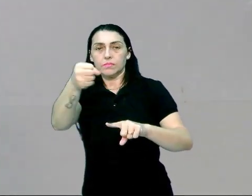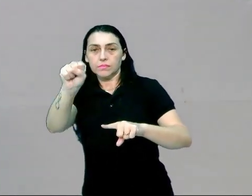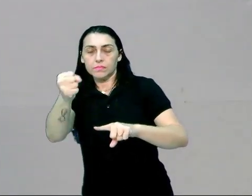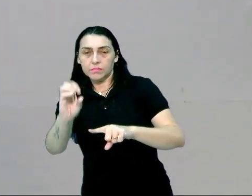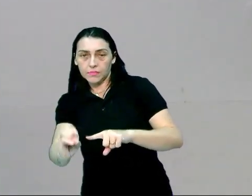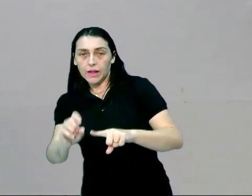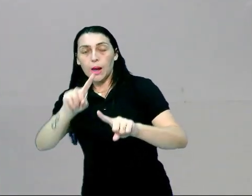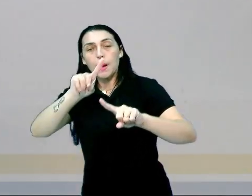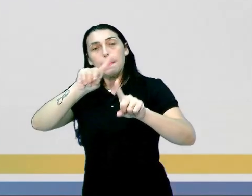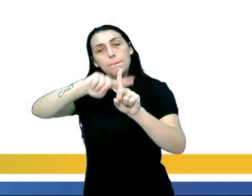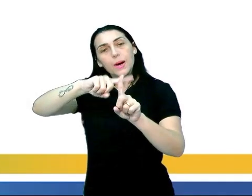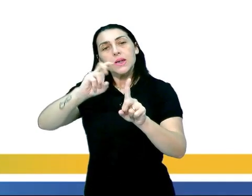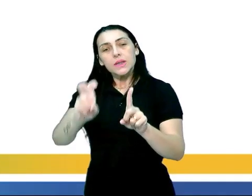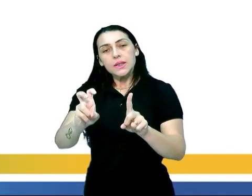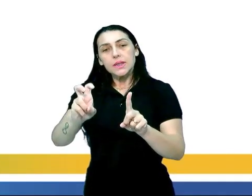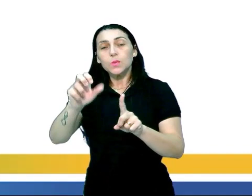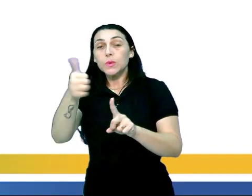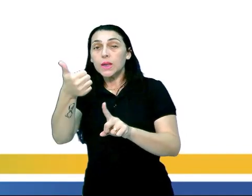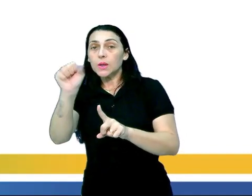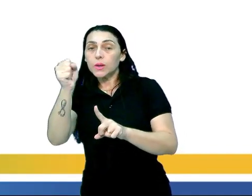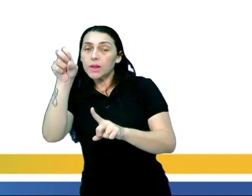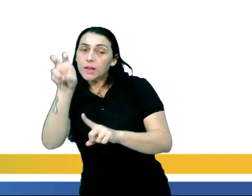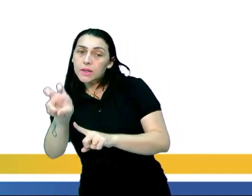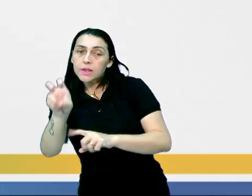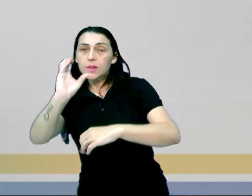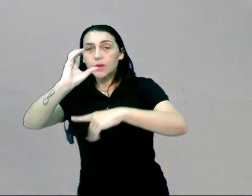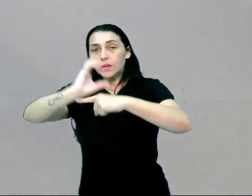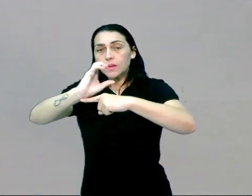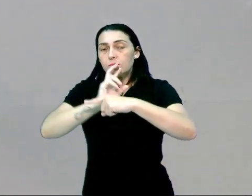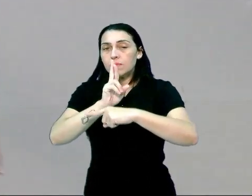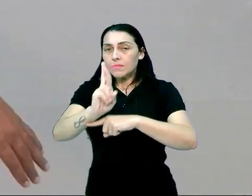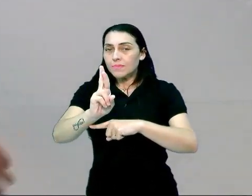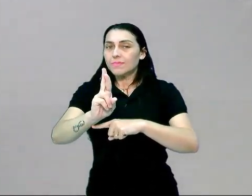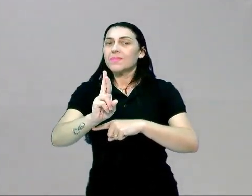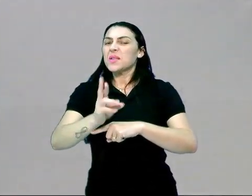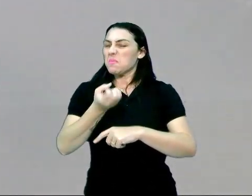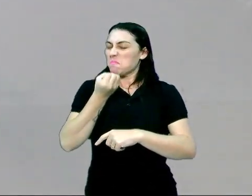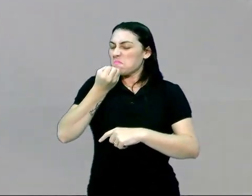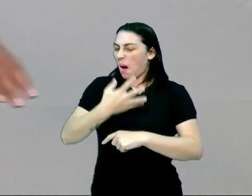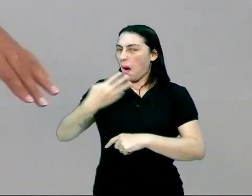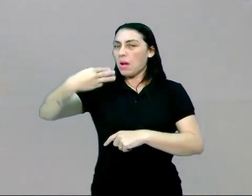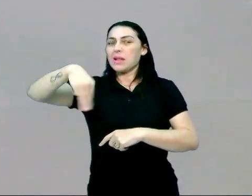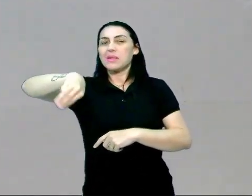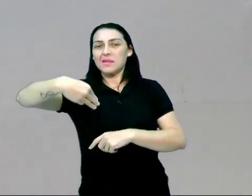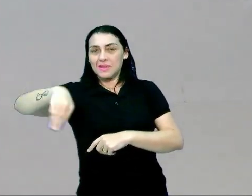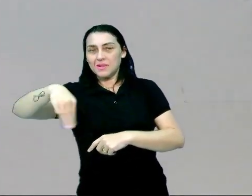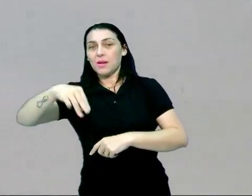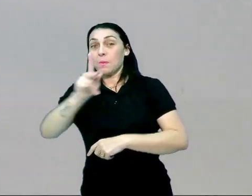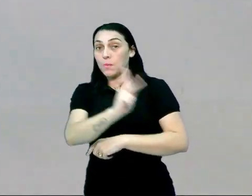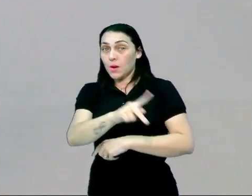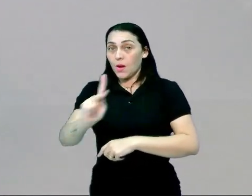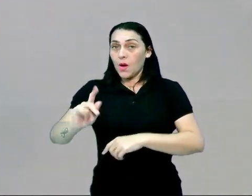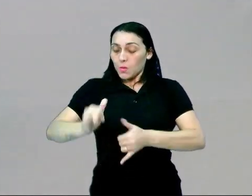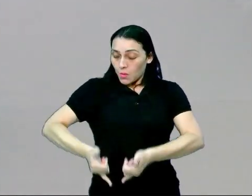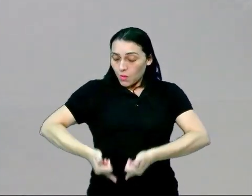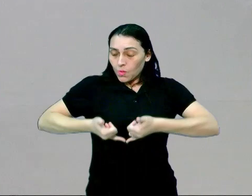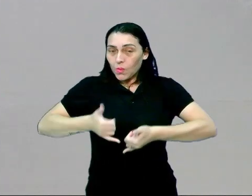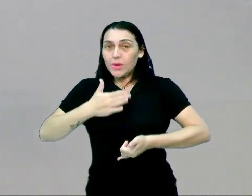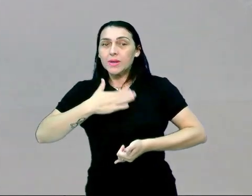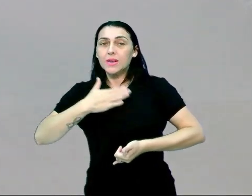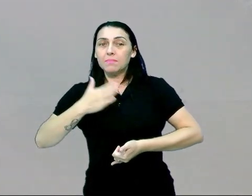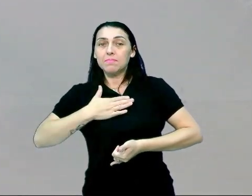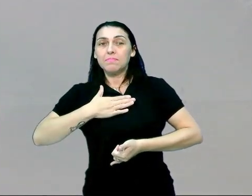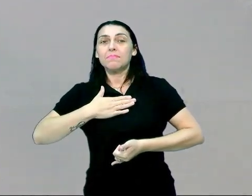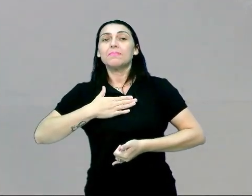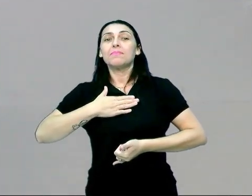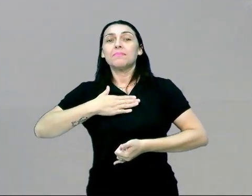180, mais 5 do girassol, resposta C, 185. Meu Deus, eu tô muito bom de matemática, o professor vai ter orgulho de mim. Carlos, é nóis,